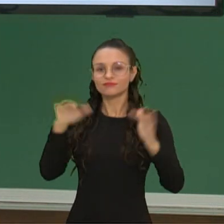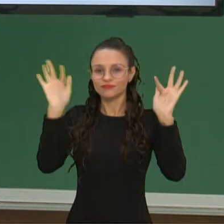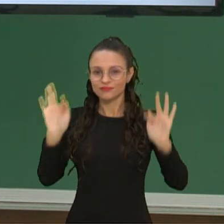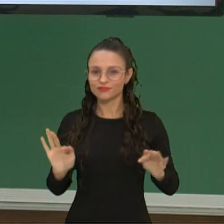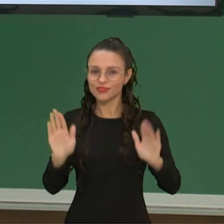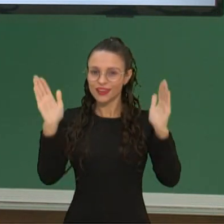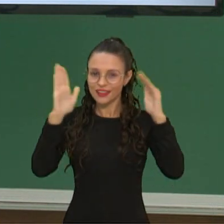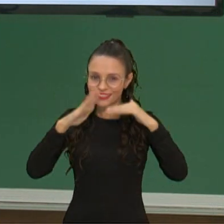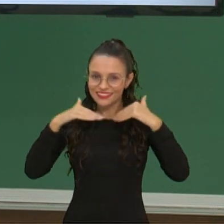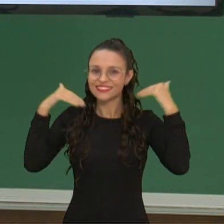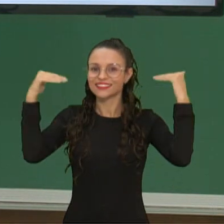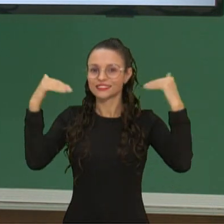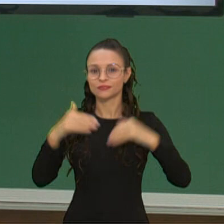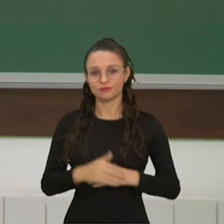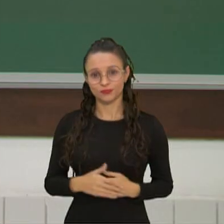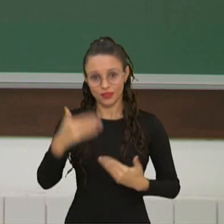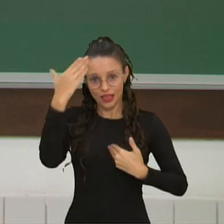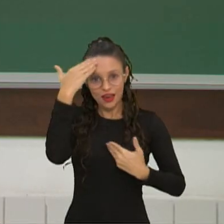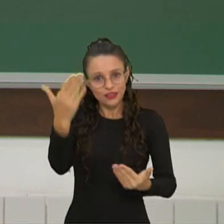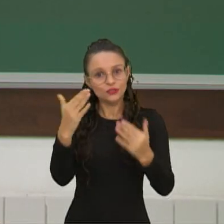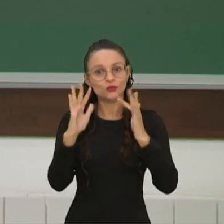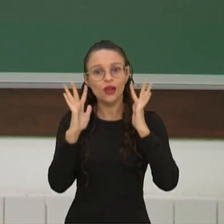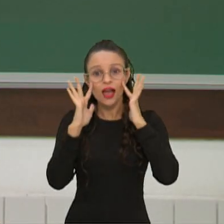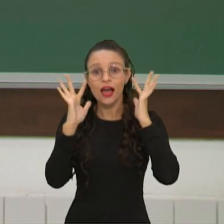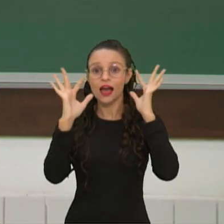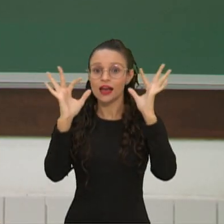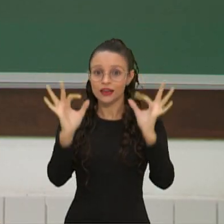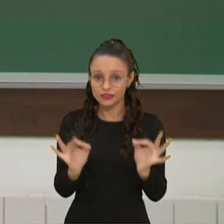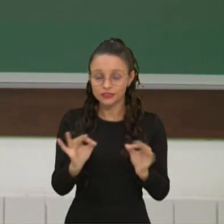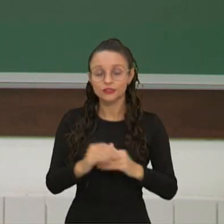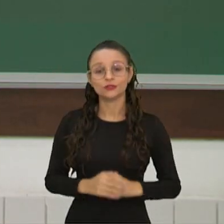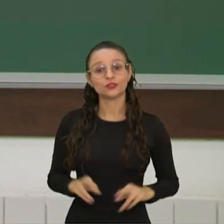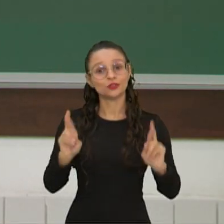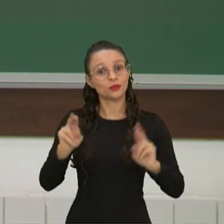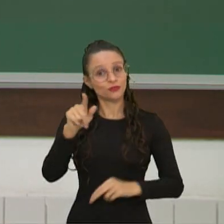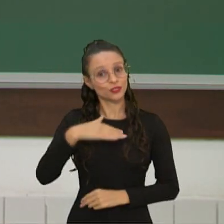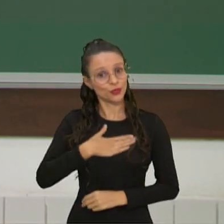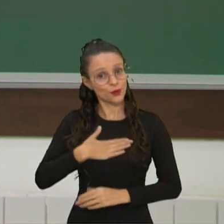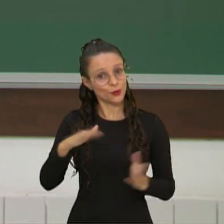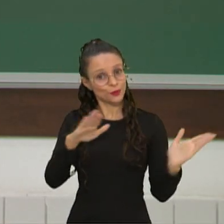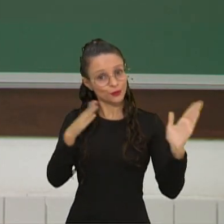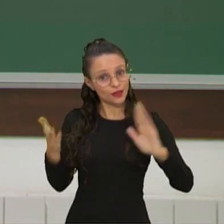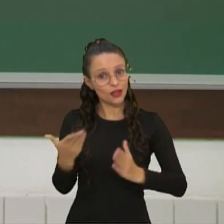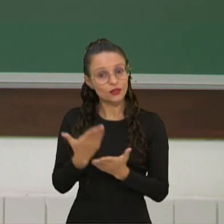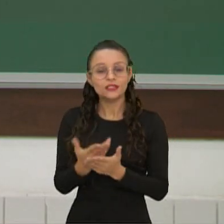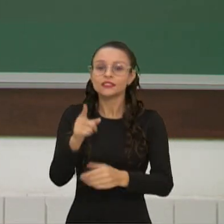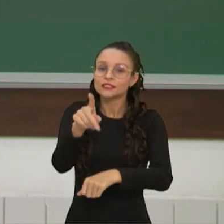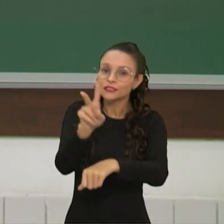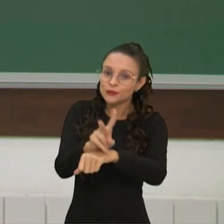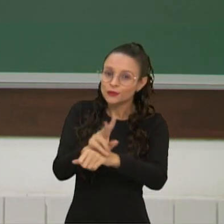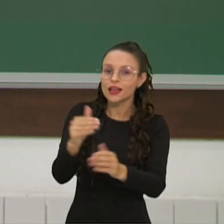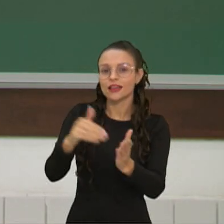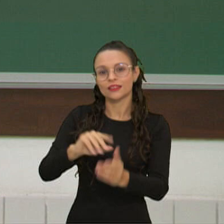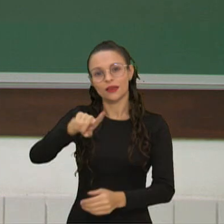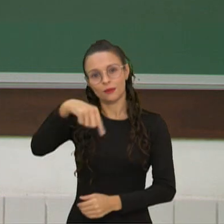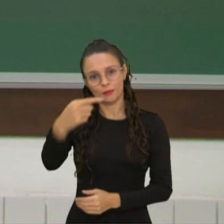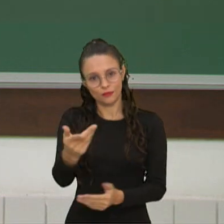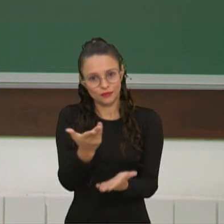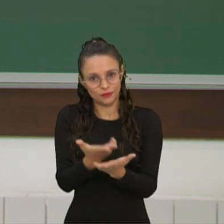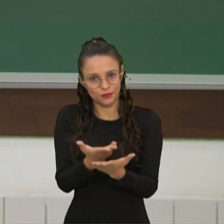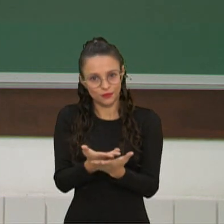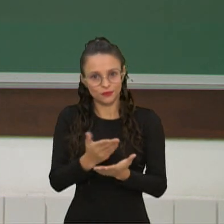dele e agradeço sua atenção e espero que você tenha gostado dessa aula e se cuide até nossa próxima